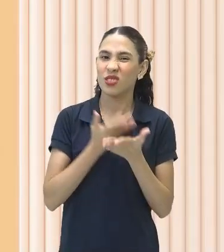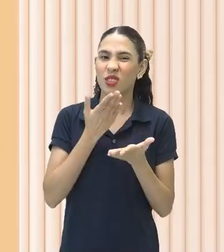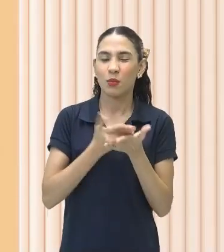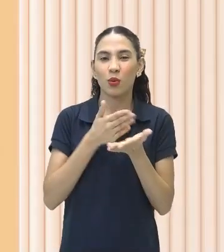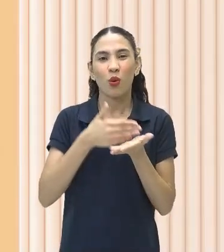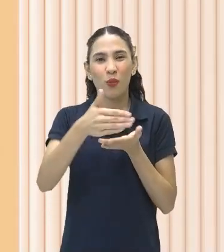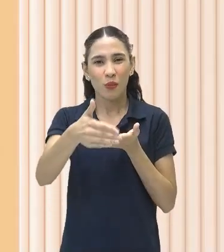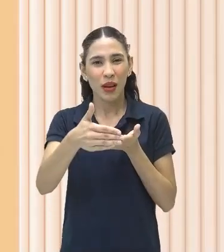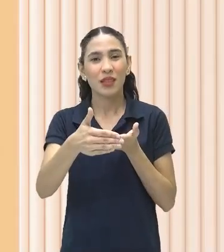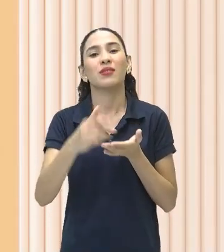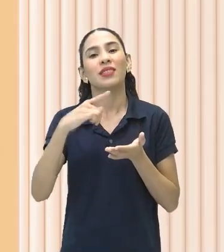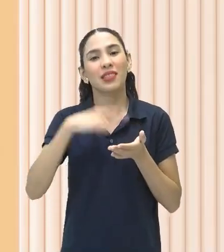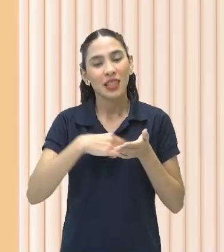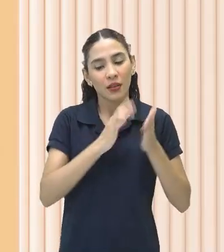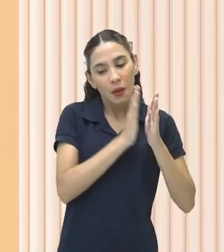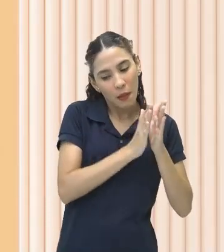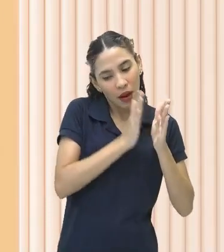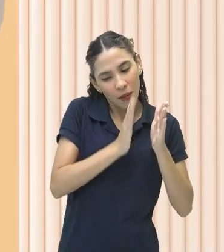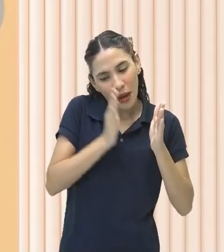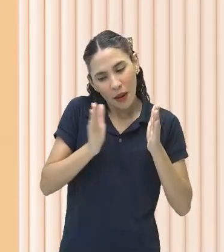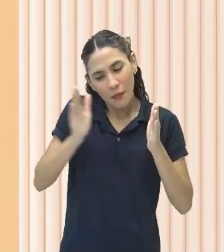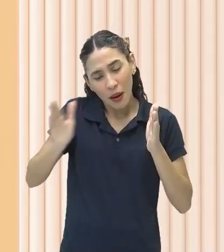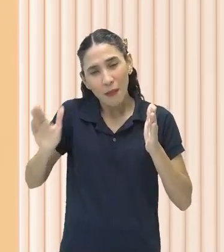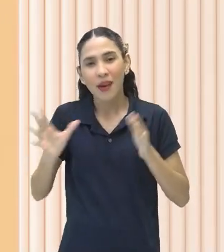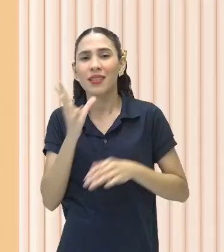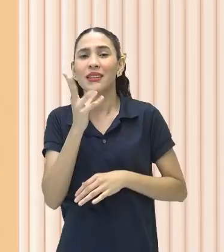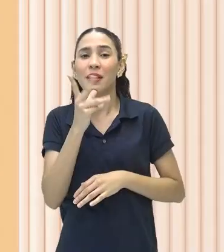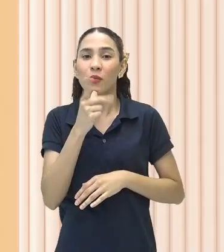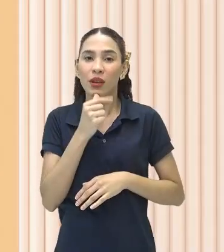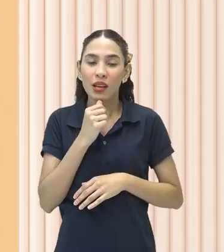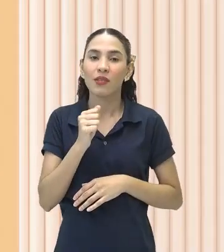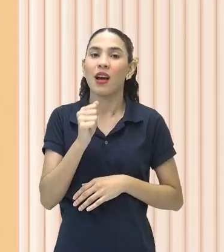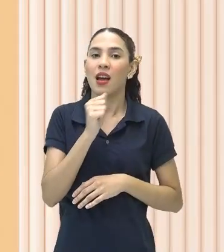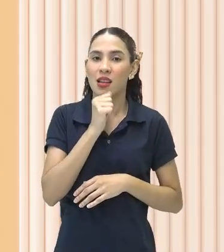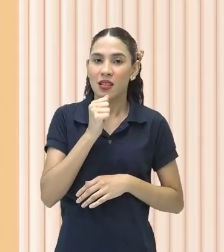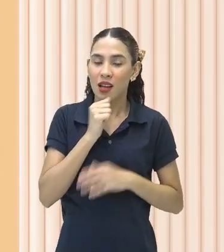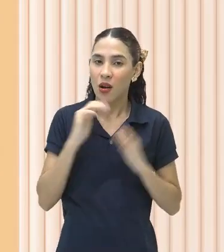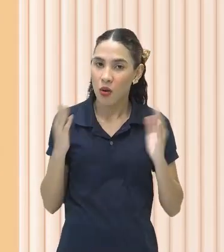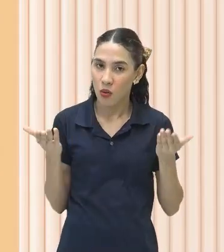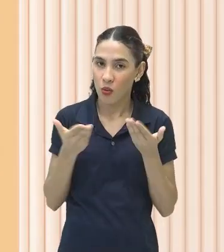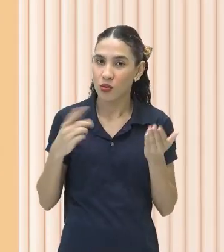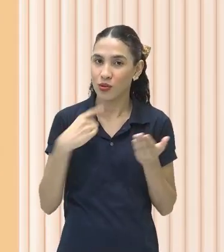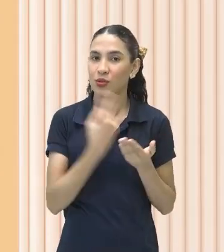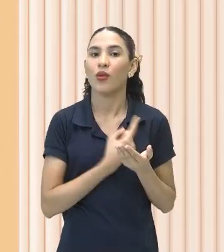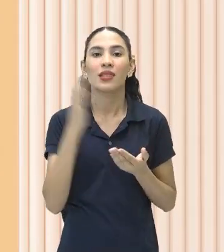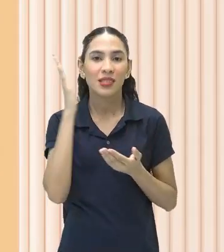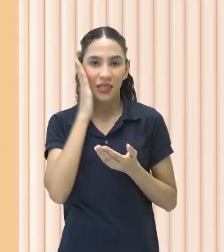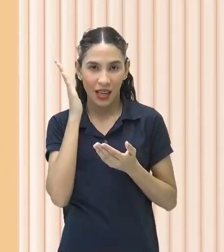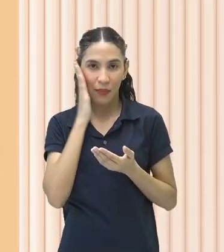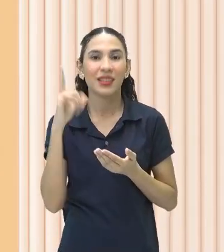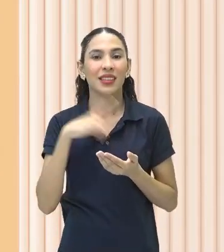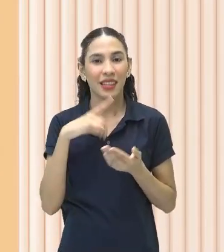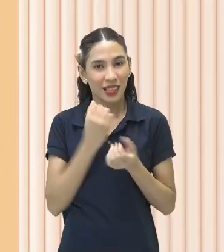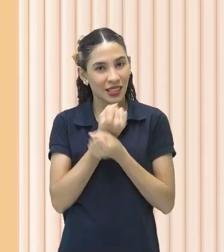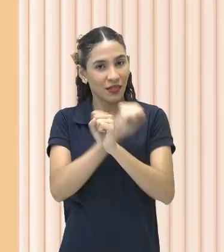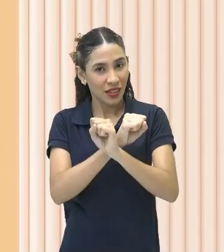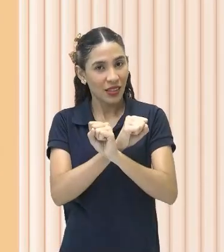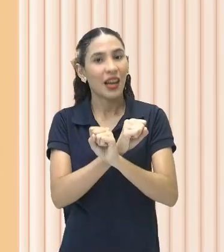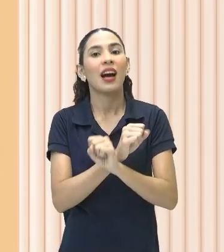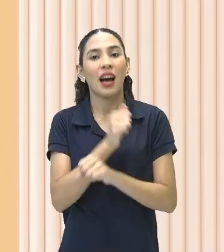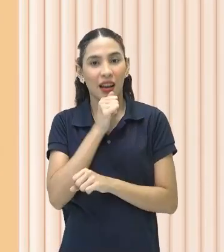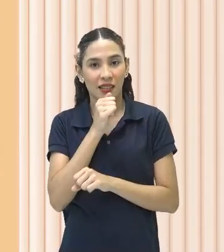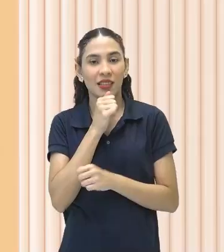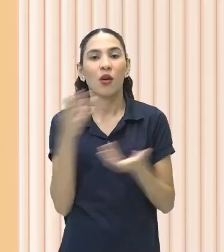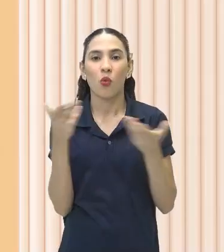que é todo um processo demorado. E ainda hoje, a gente sabe que existe escravidão. Ainda hoje